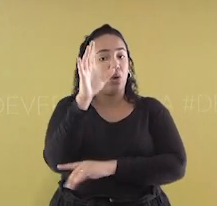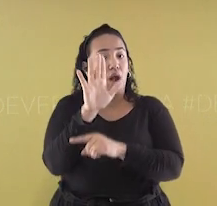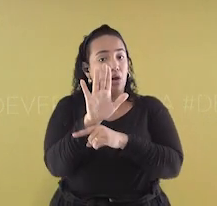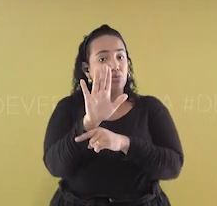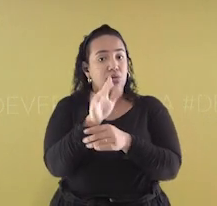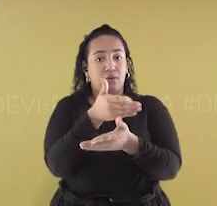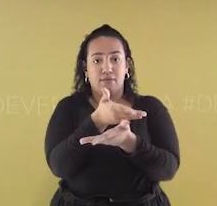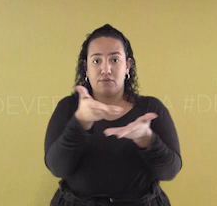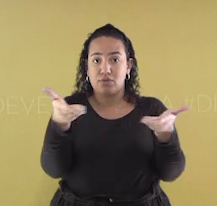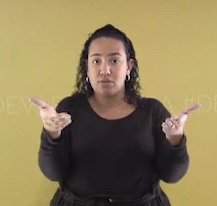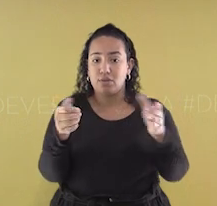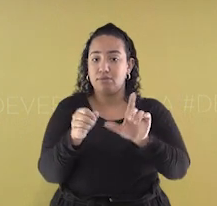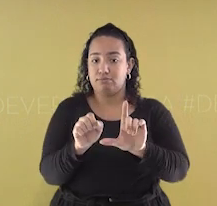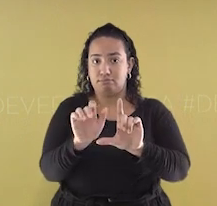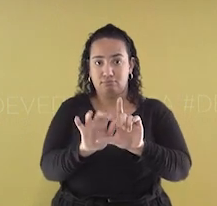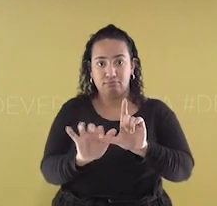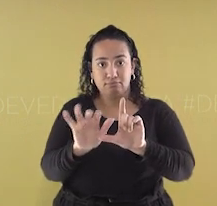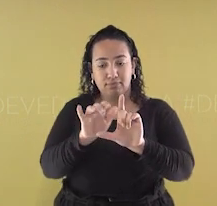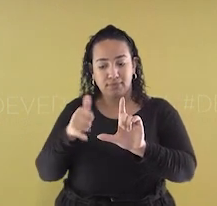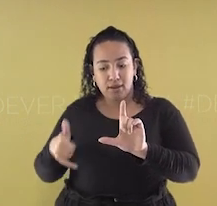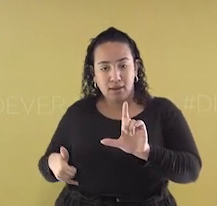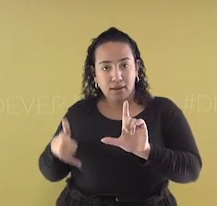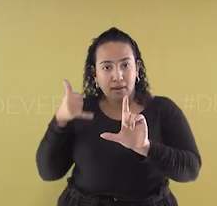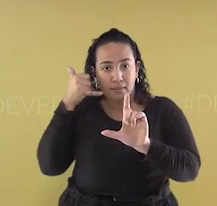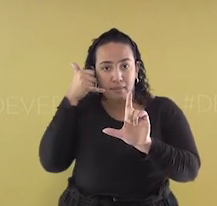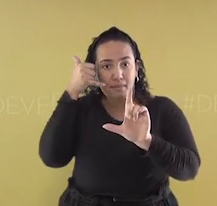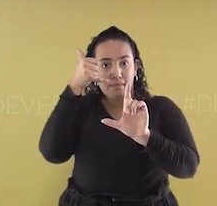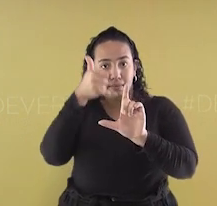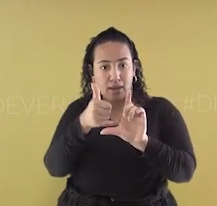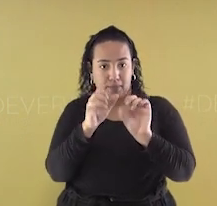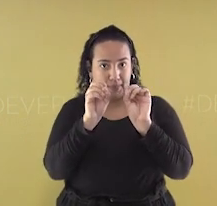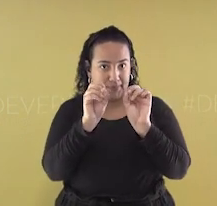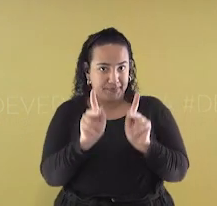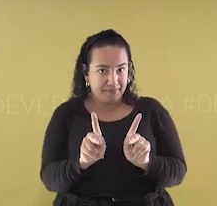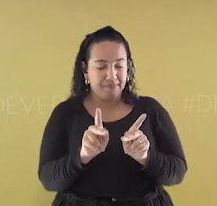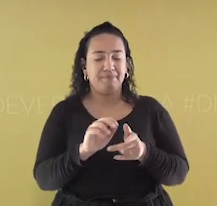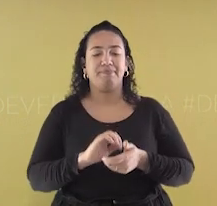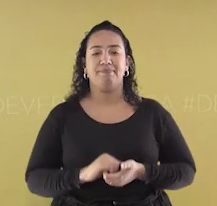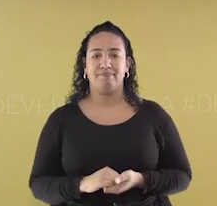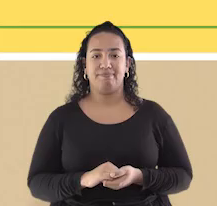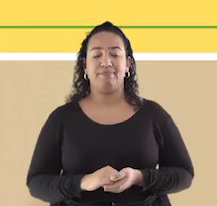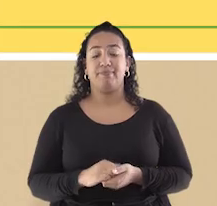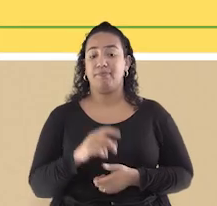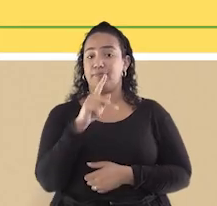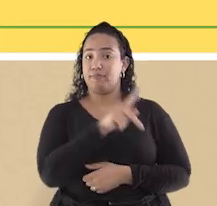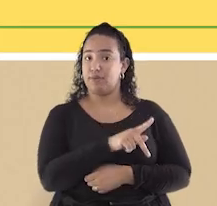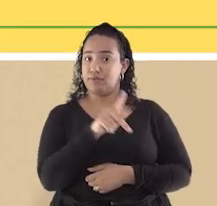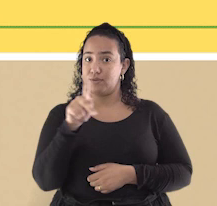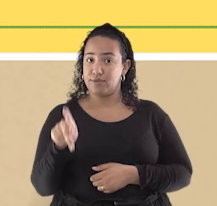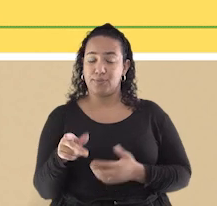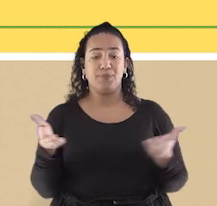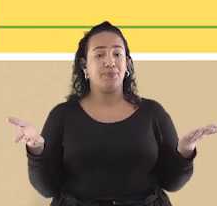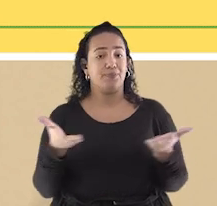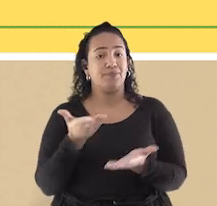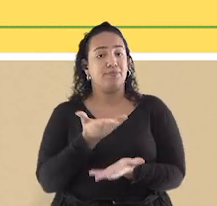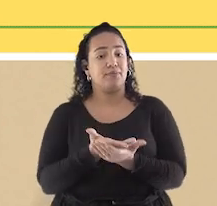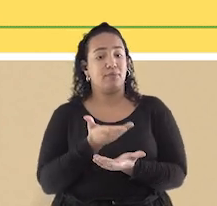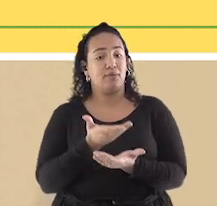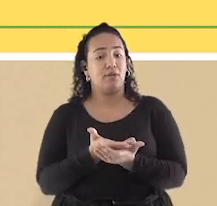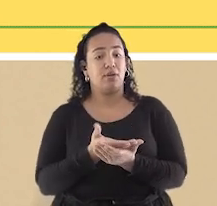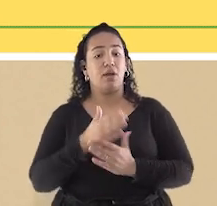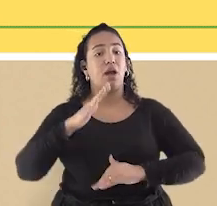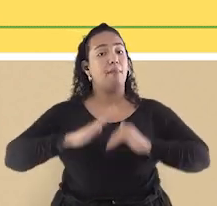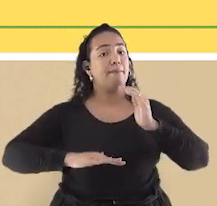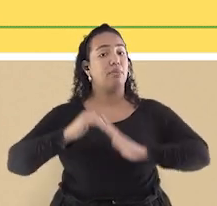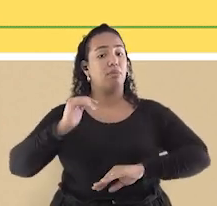com você que possa te ajudar a apontar a câmera do celular para o QR Code que aparece na tela, tá bom? Professoras e professores, na